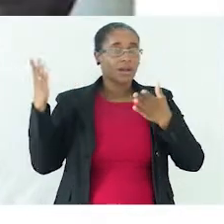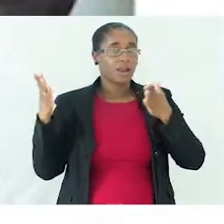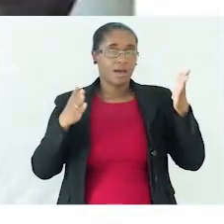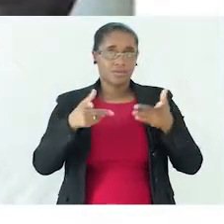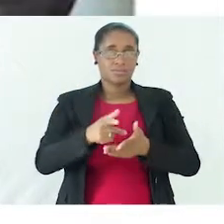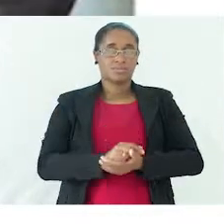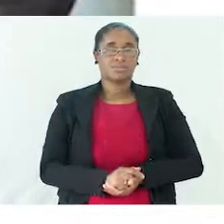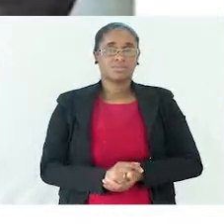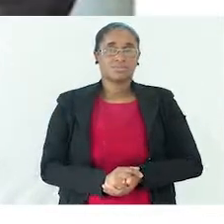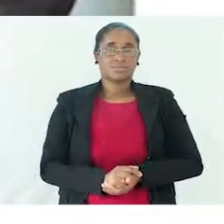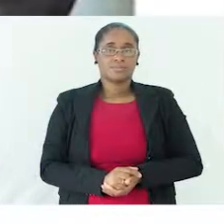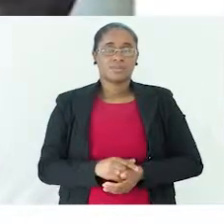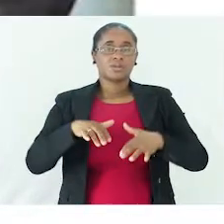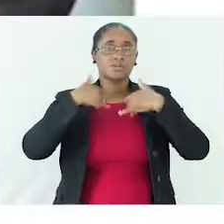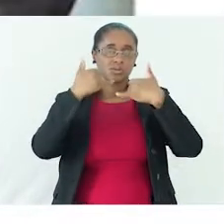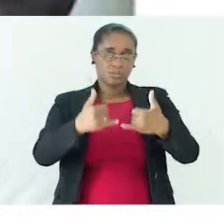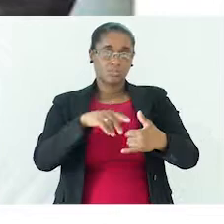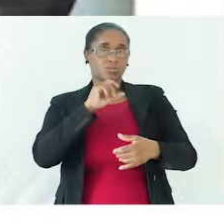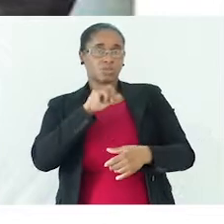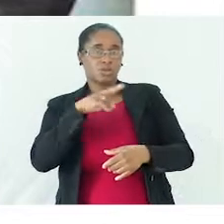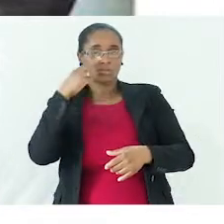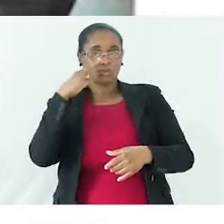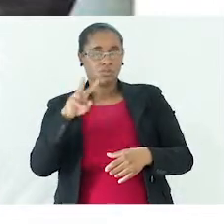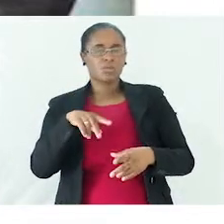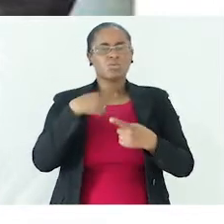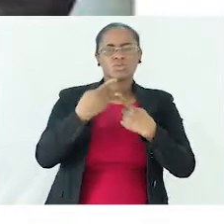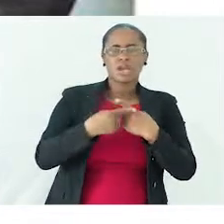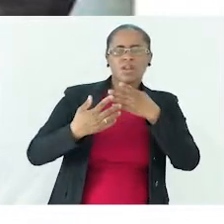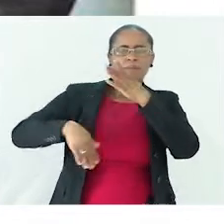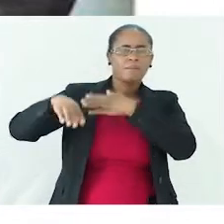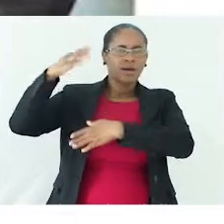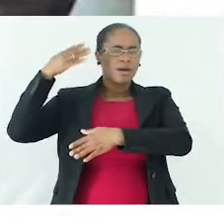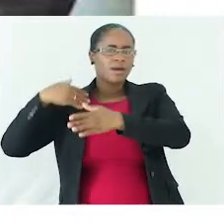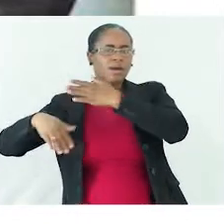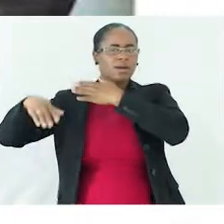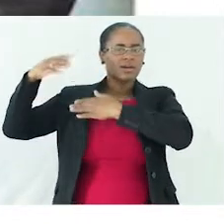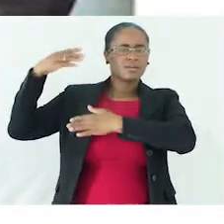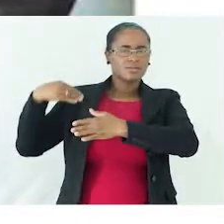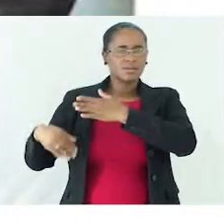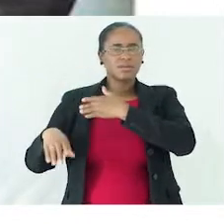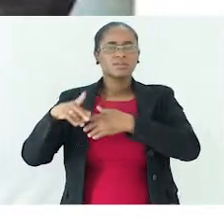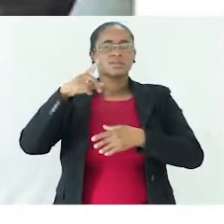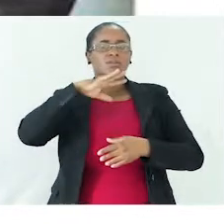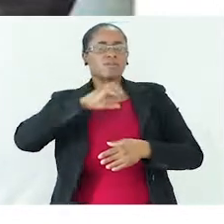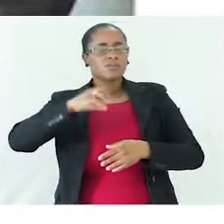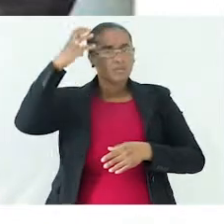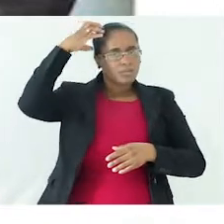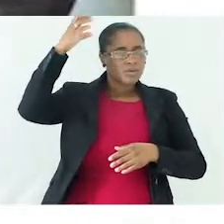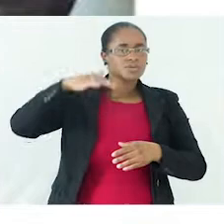A seguir, podemos ver, os anos foram passando e o príncipe crescia